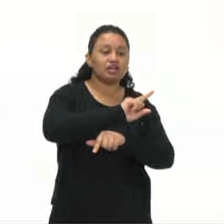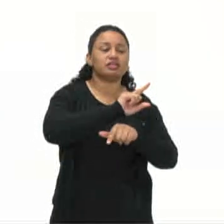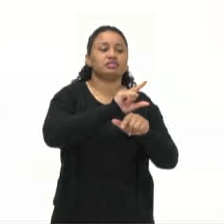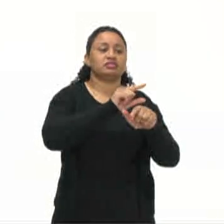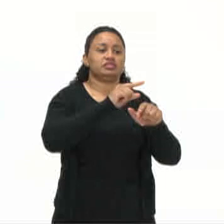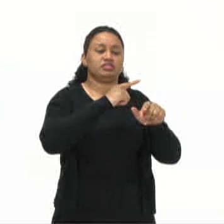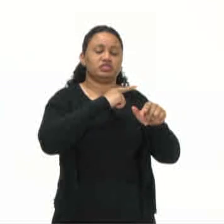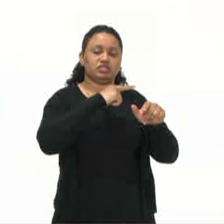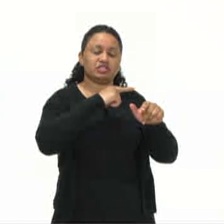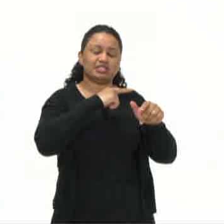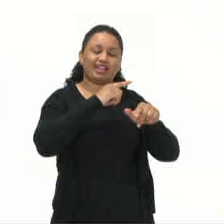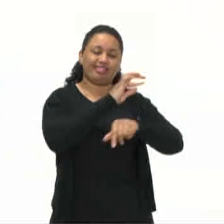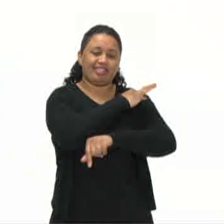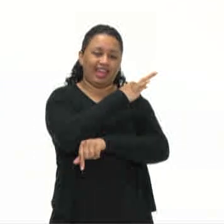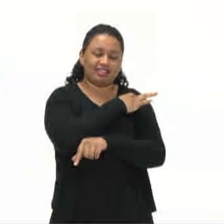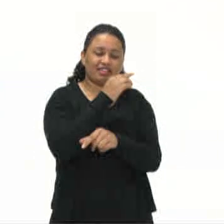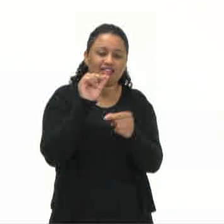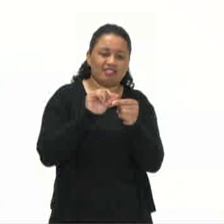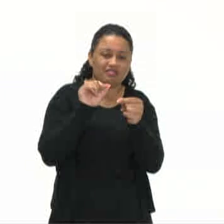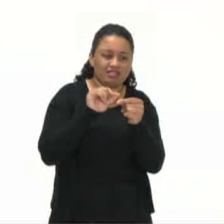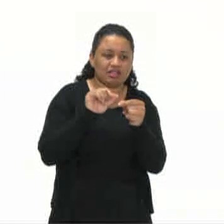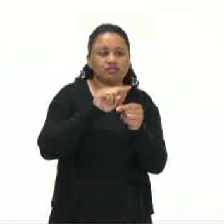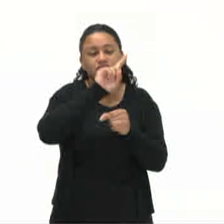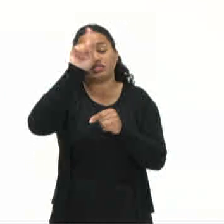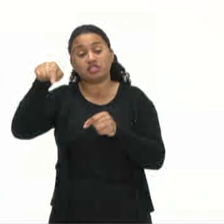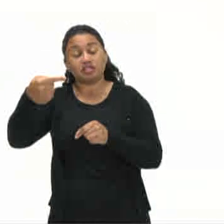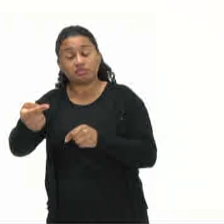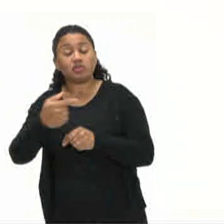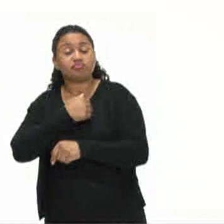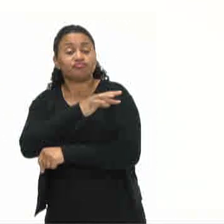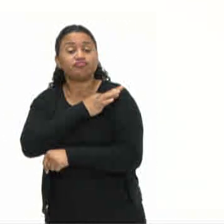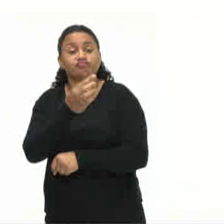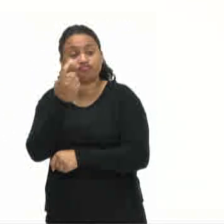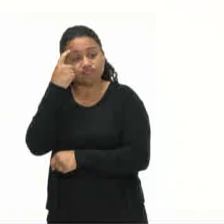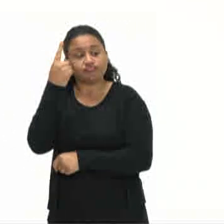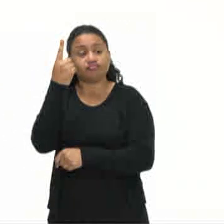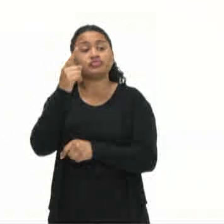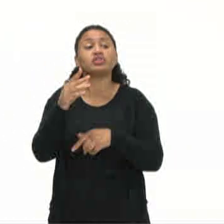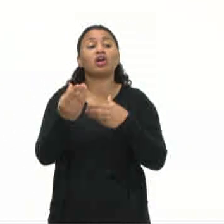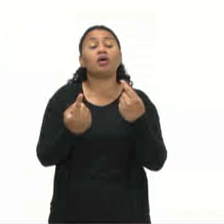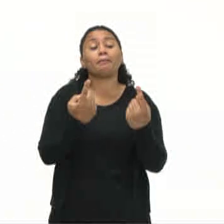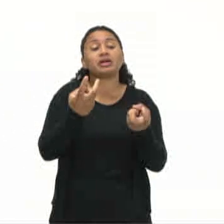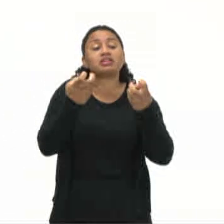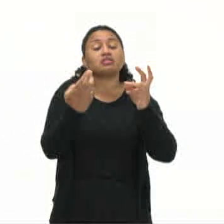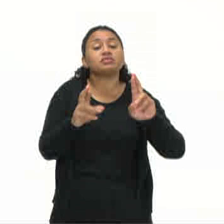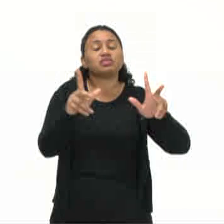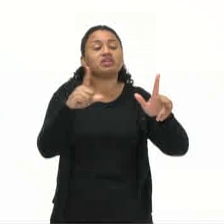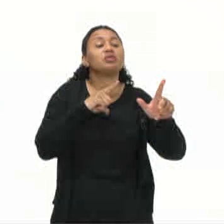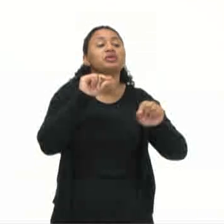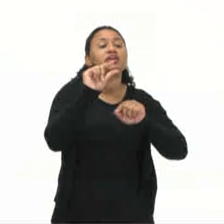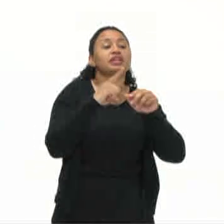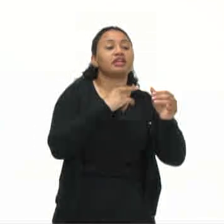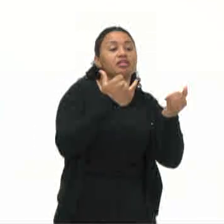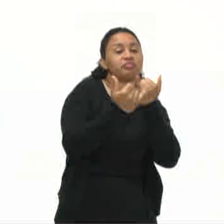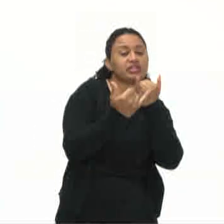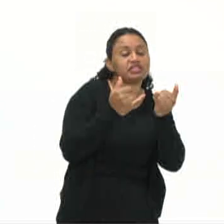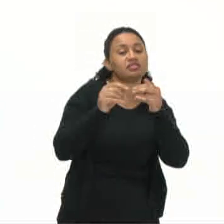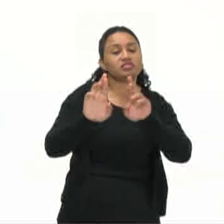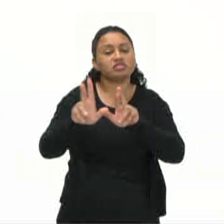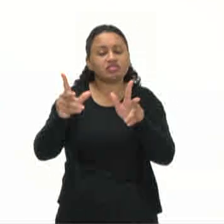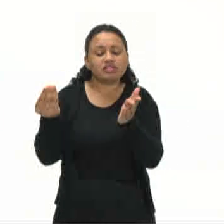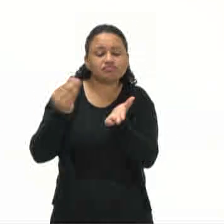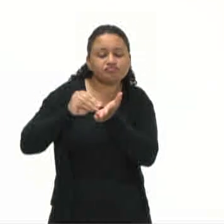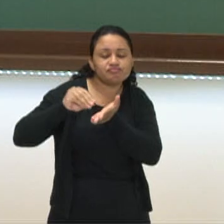do Action Paint e uma fase depois do Action Paint. Veja as diferenças, analise elas e, se